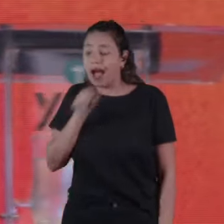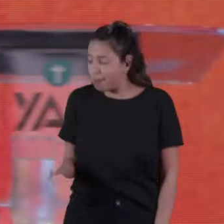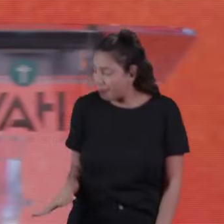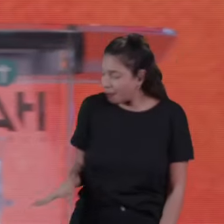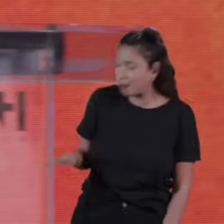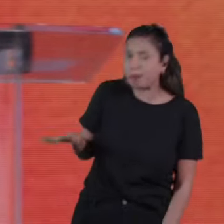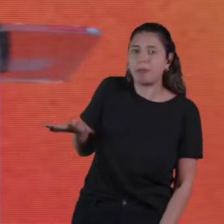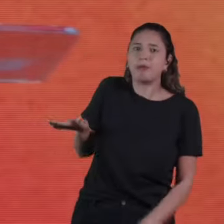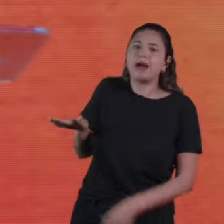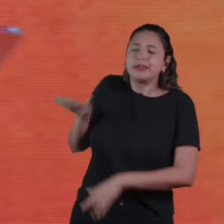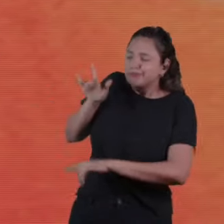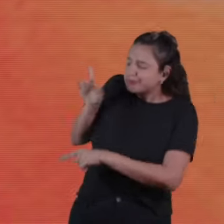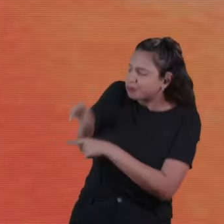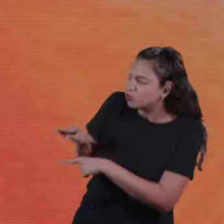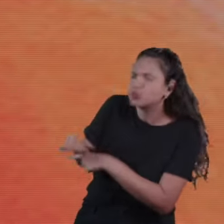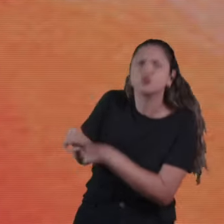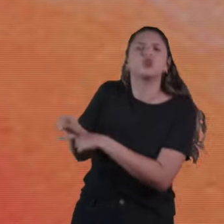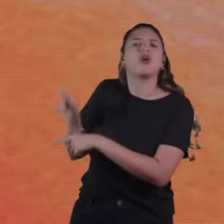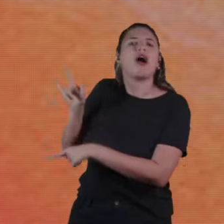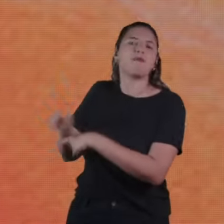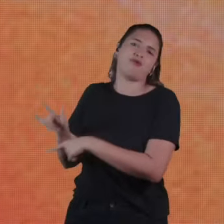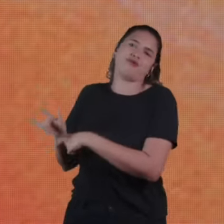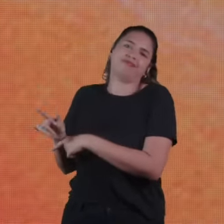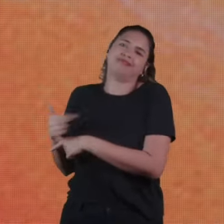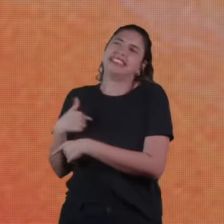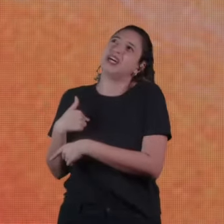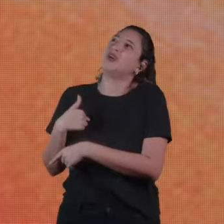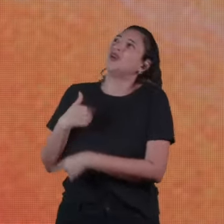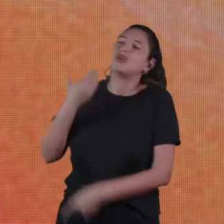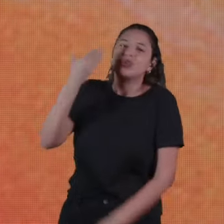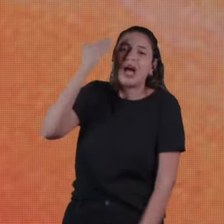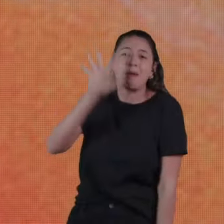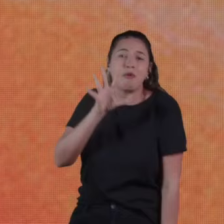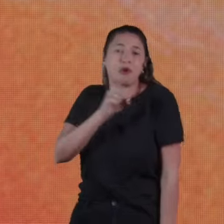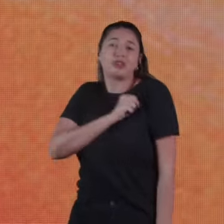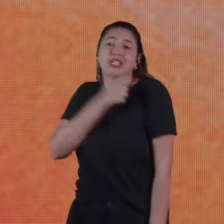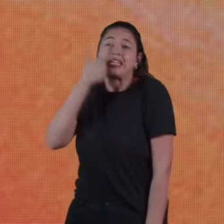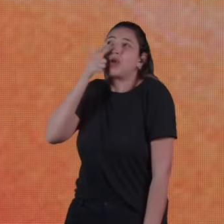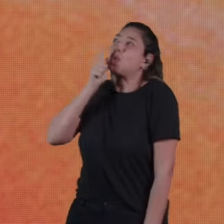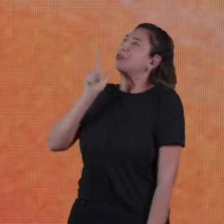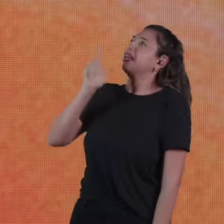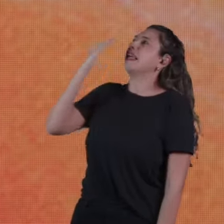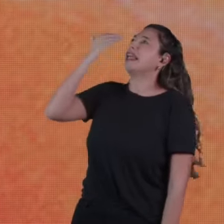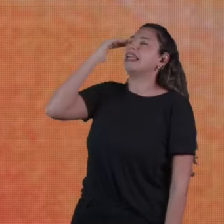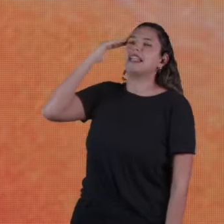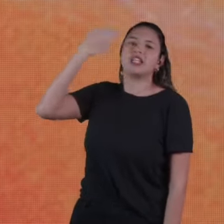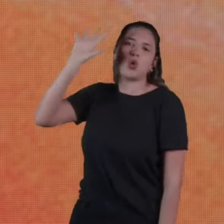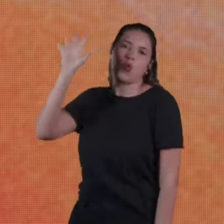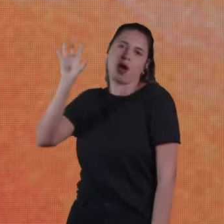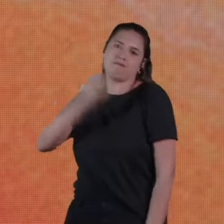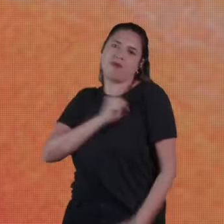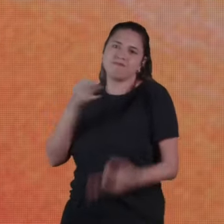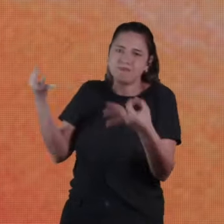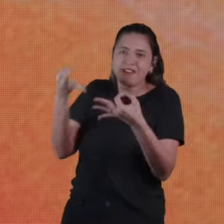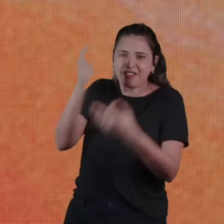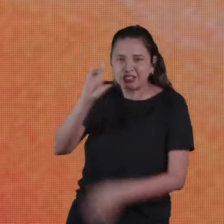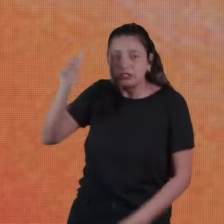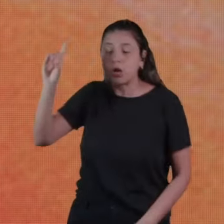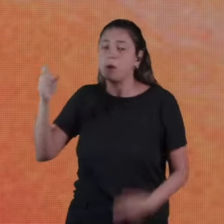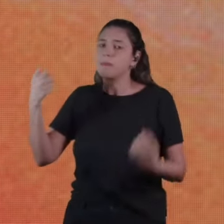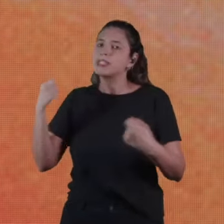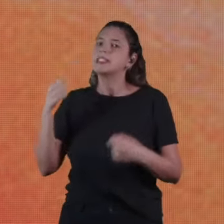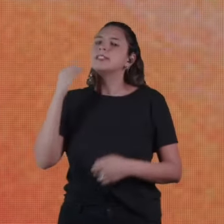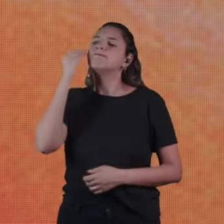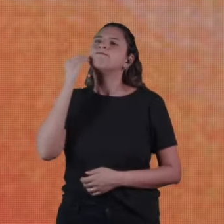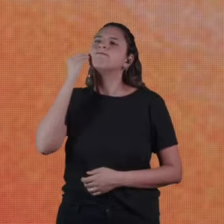tenha dificuldade de ver Deus como um Deus de amor, como um pai amoroso. Então nós precisamos confrontar essas